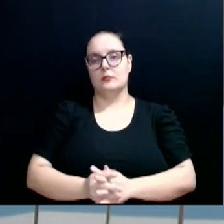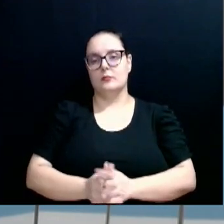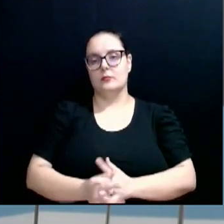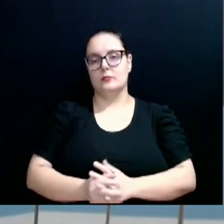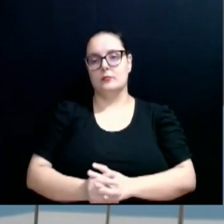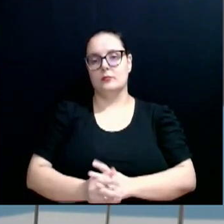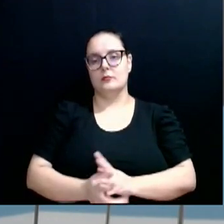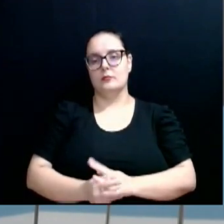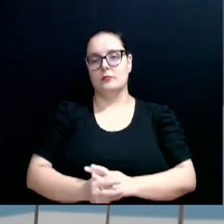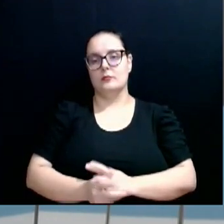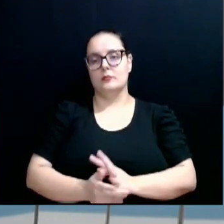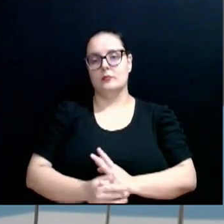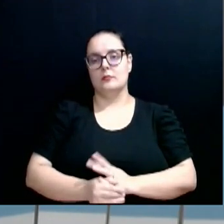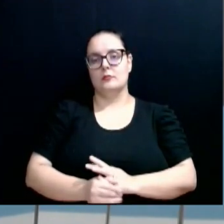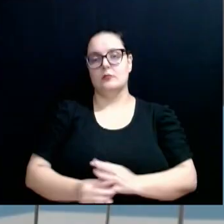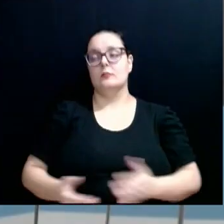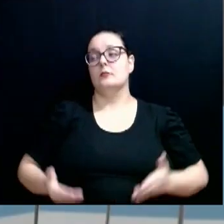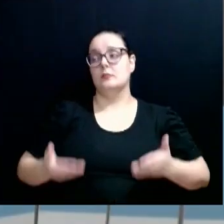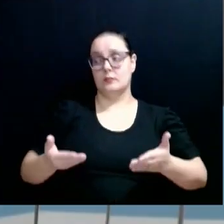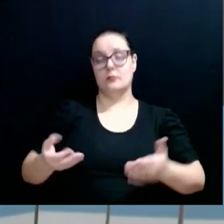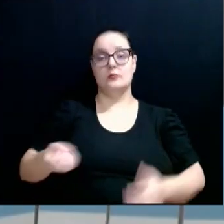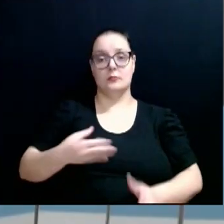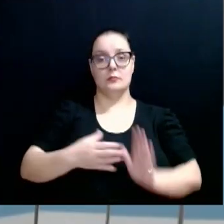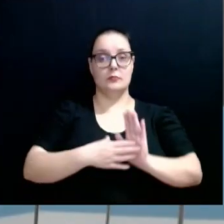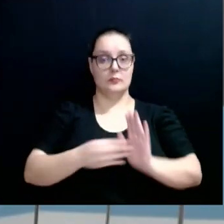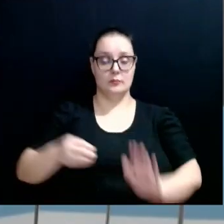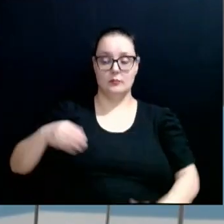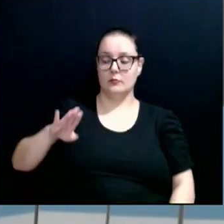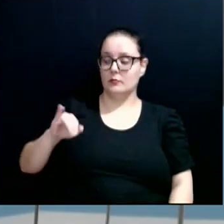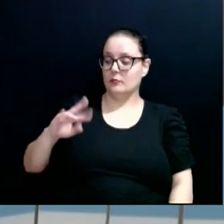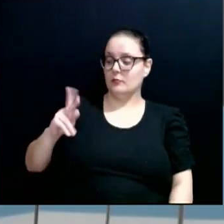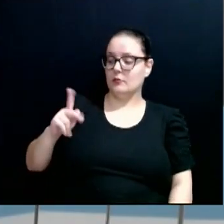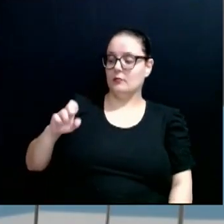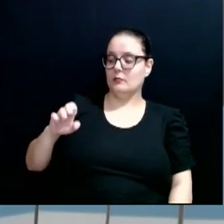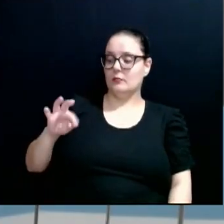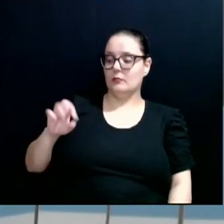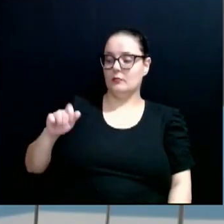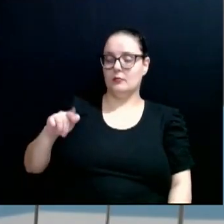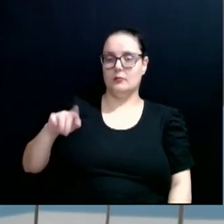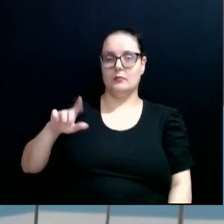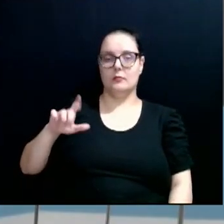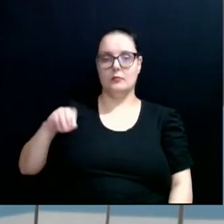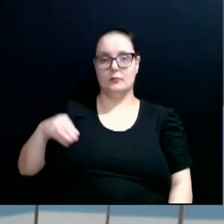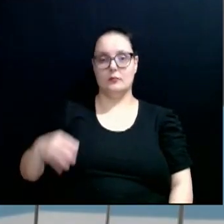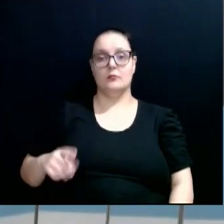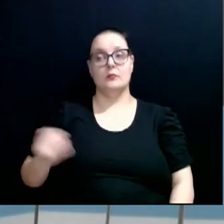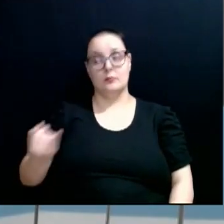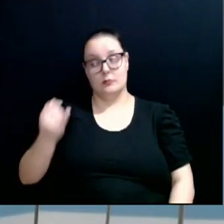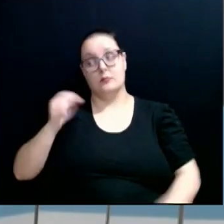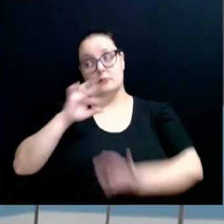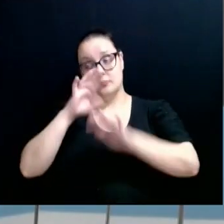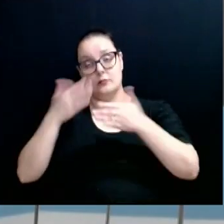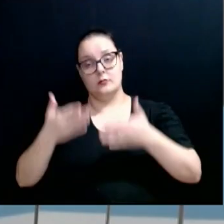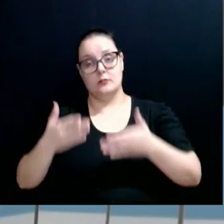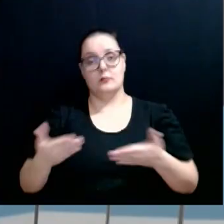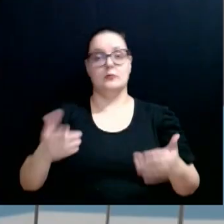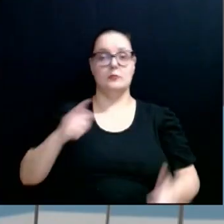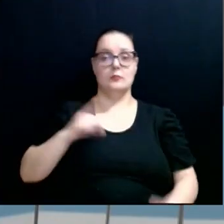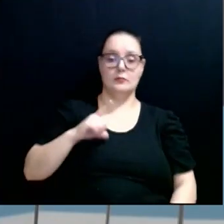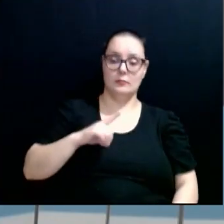uma coisa que é importante, né? Hoje nós temos, né, acho que é importante esclarecer isso para todo mundo. Hoje nós temos a Transurc, né,